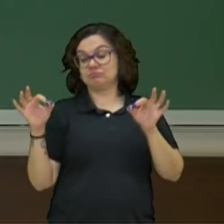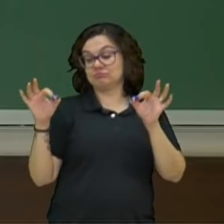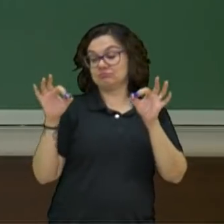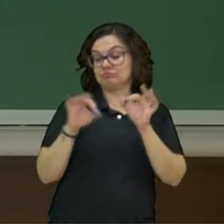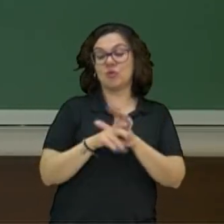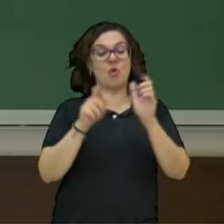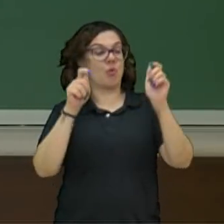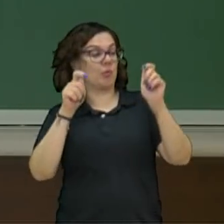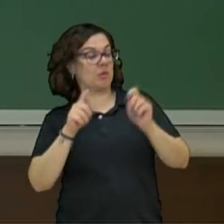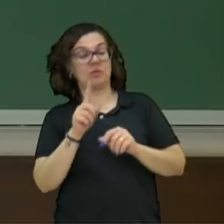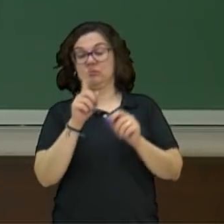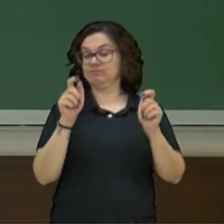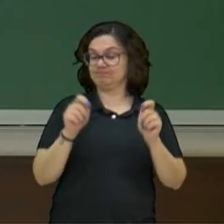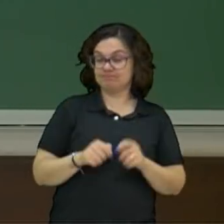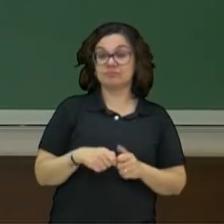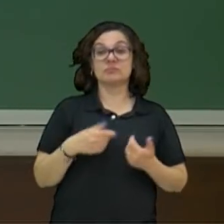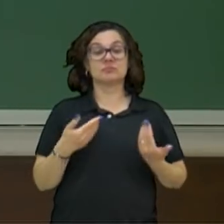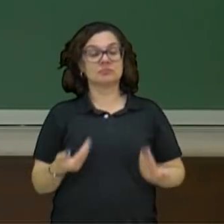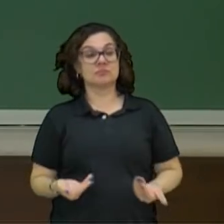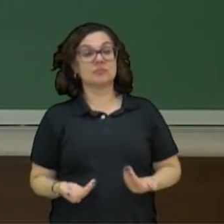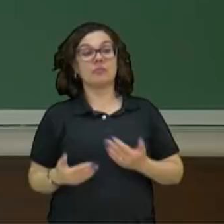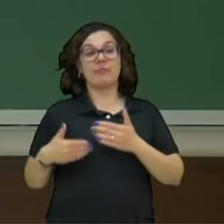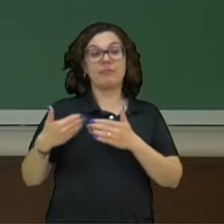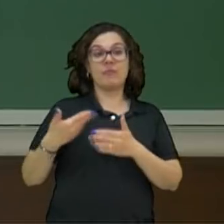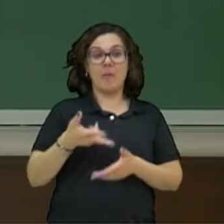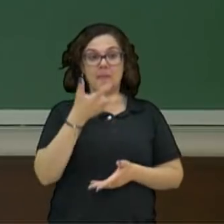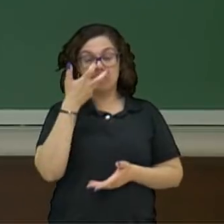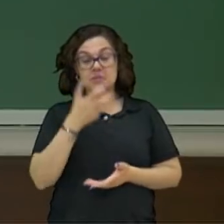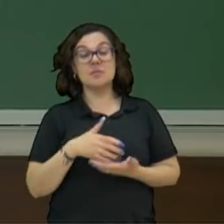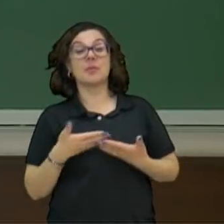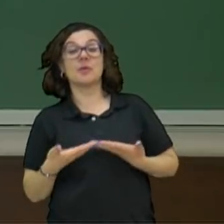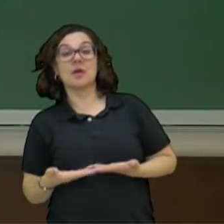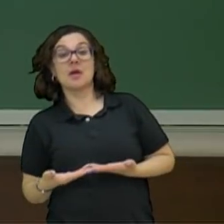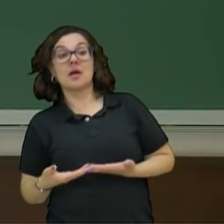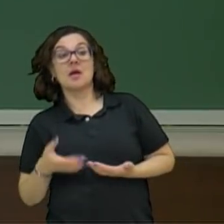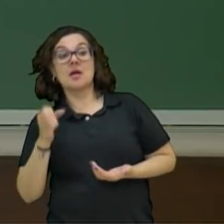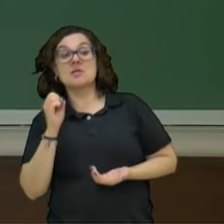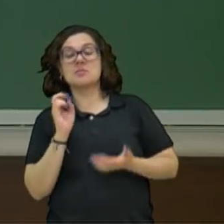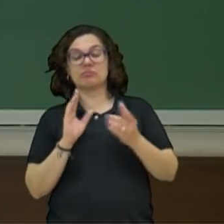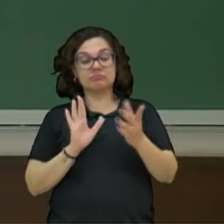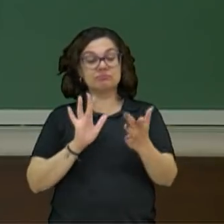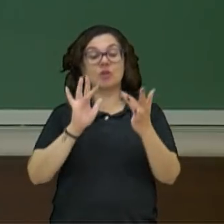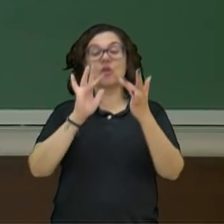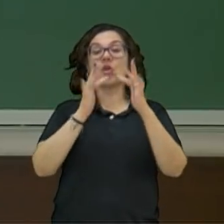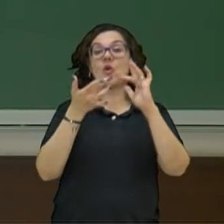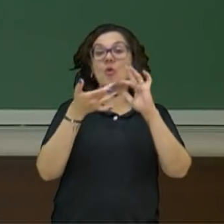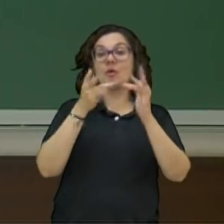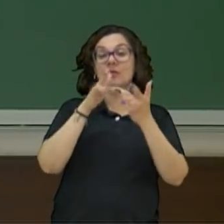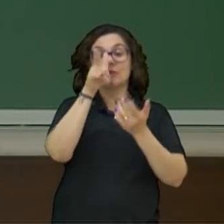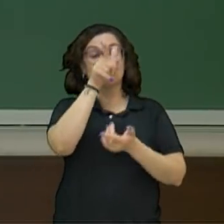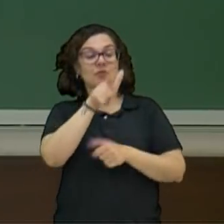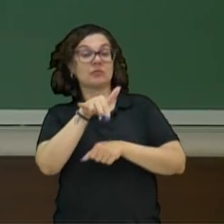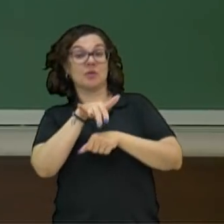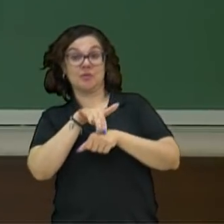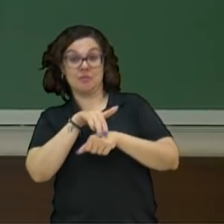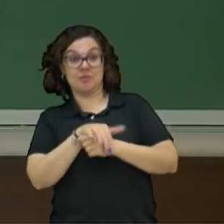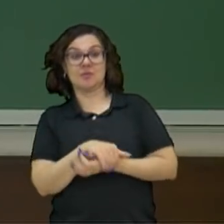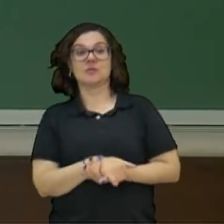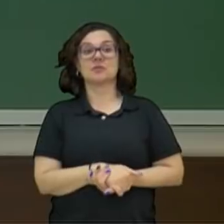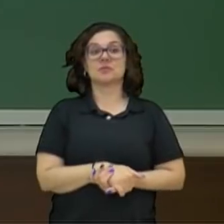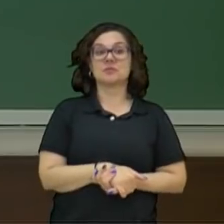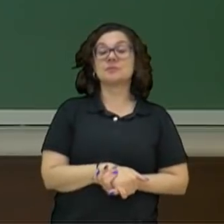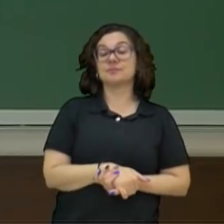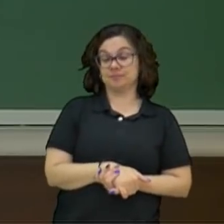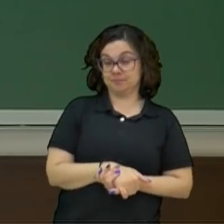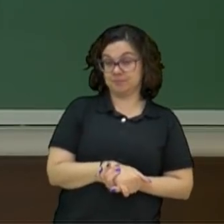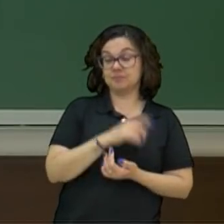ela funcionou ou não? O efeito vai ser percebido quando a pessoa entrar novamente em contato com aquele